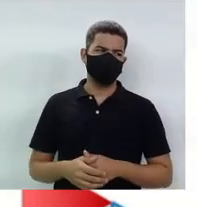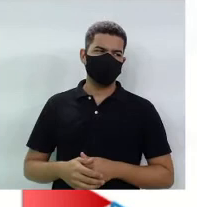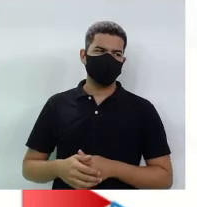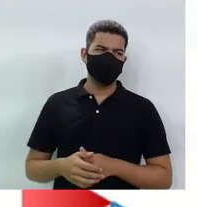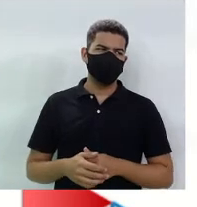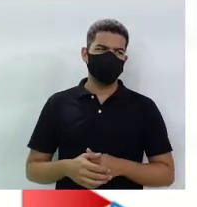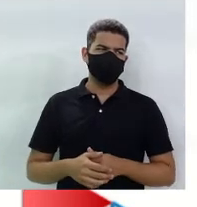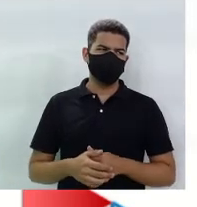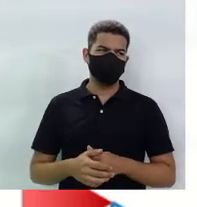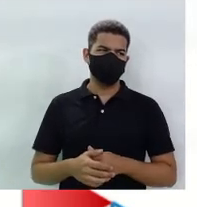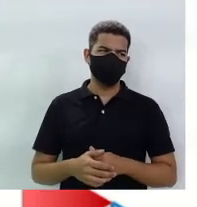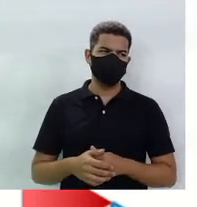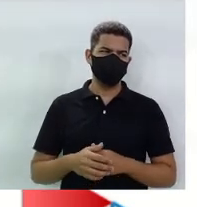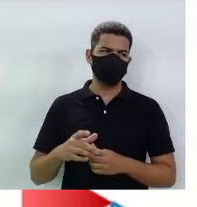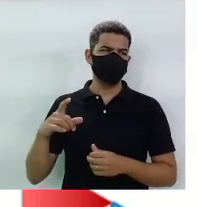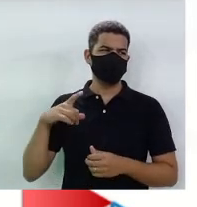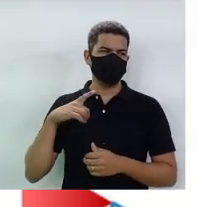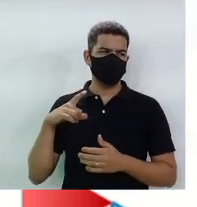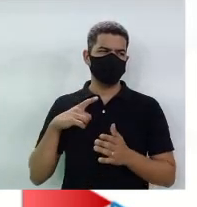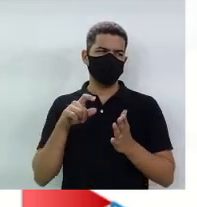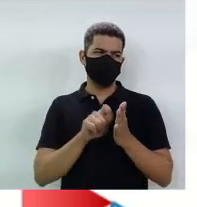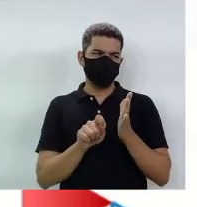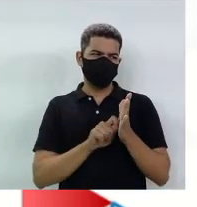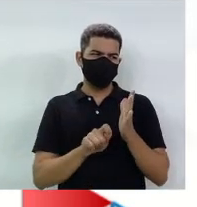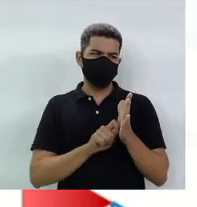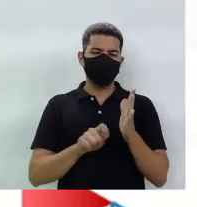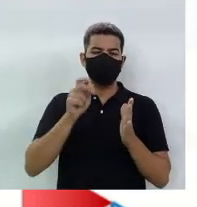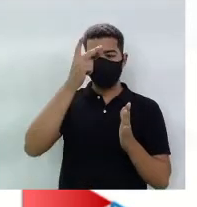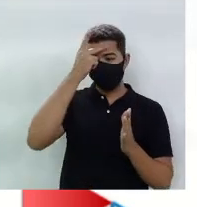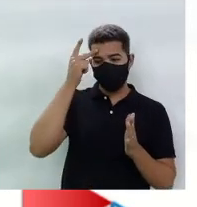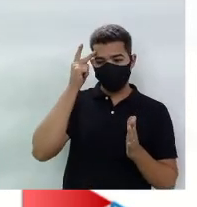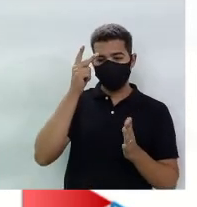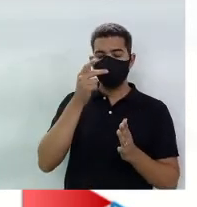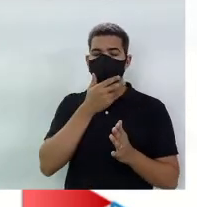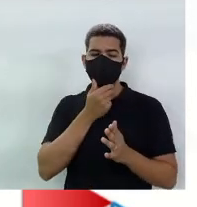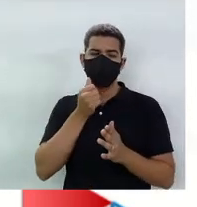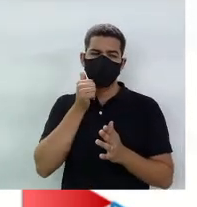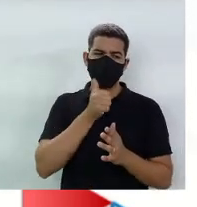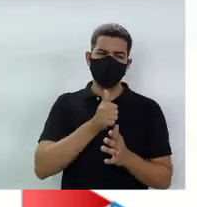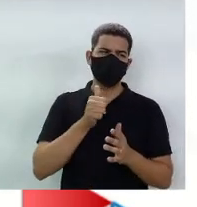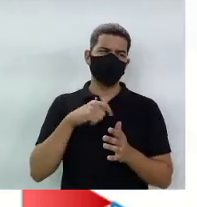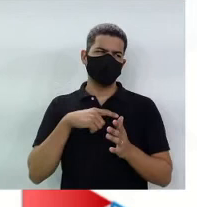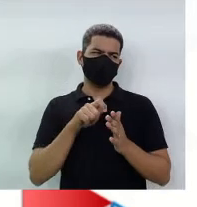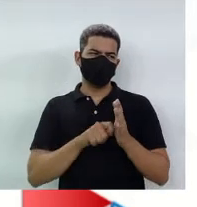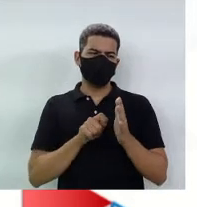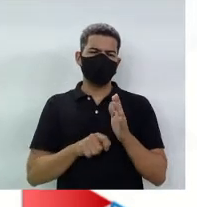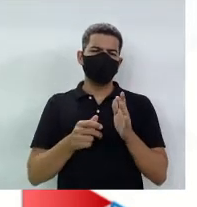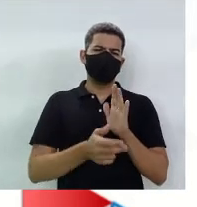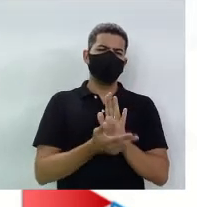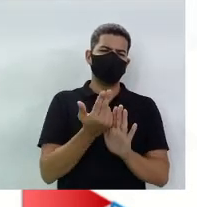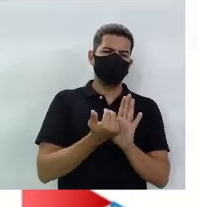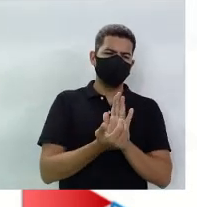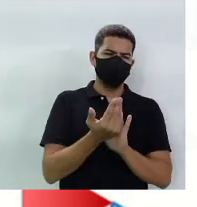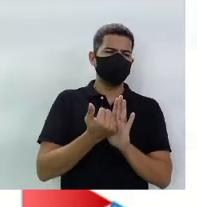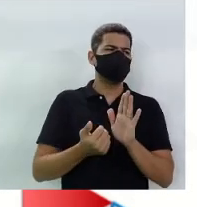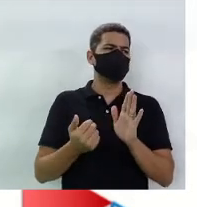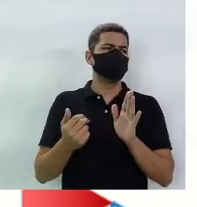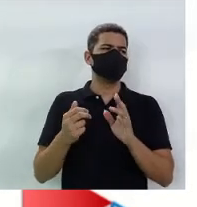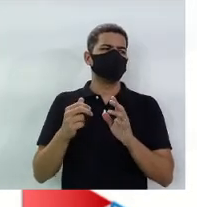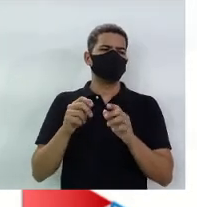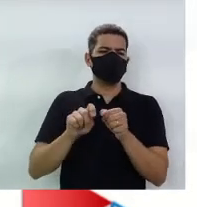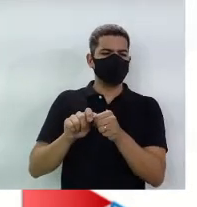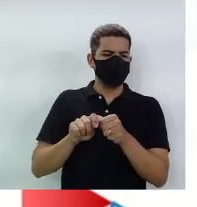os escritores, os escritos se falam, se misturam, certo? Com imagens, estáticas,